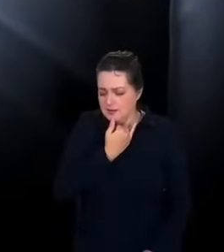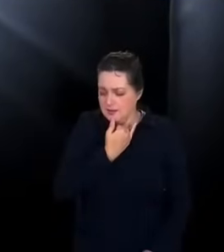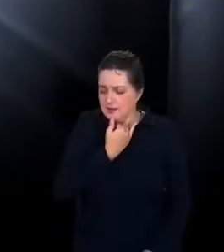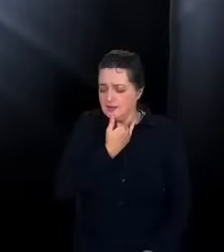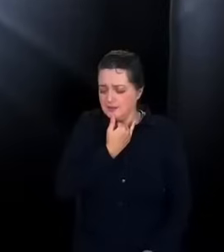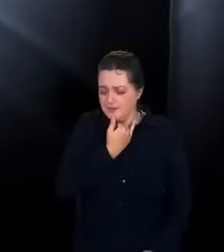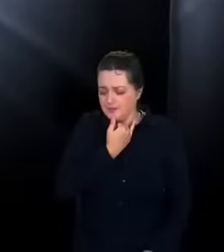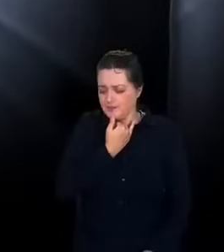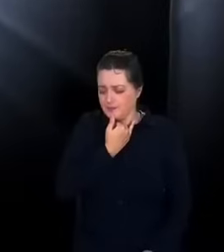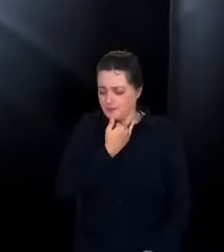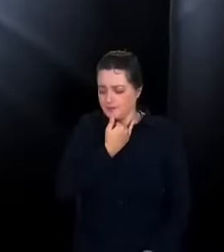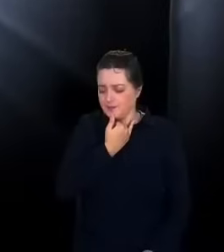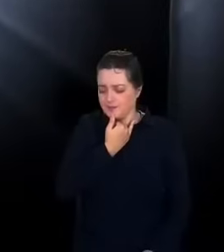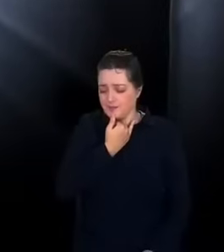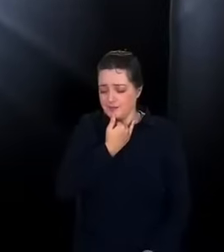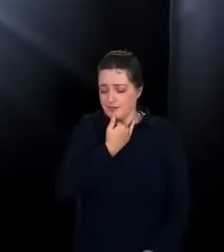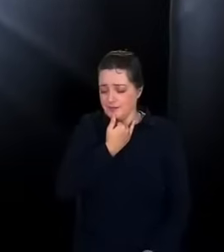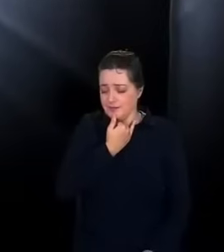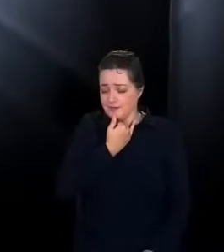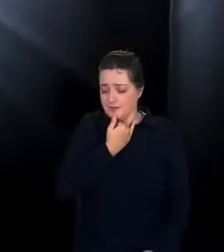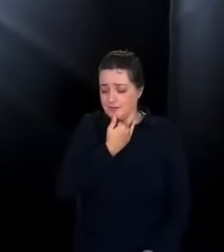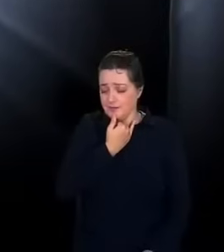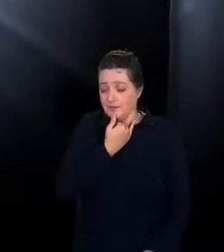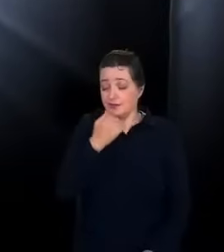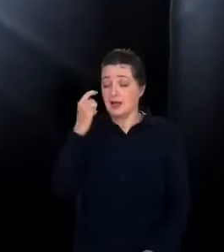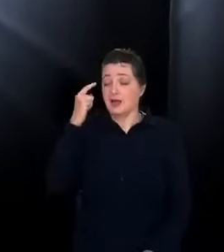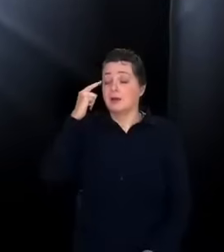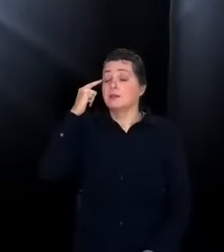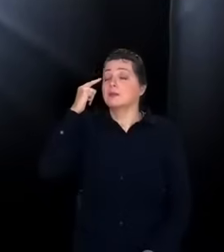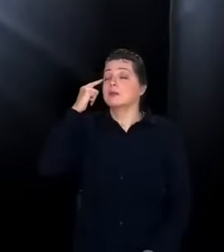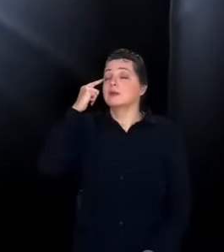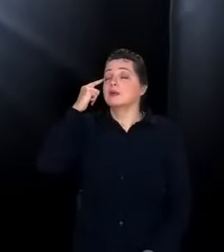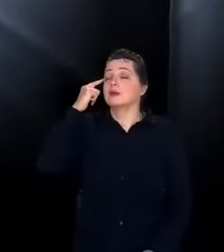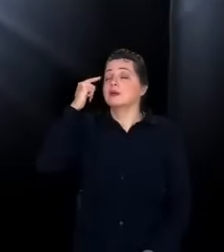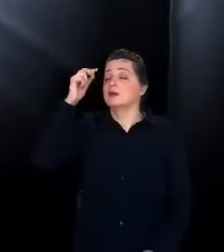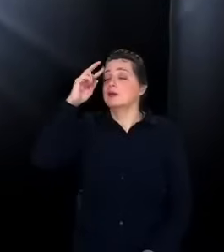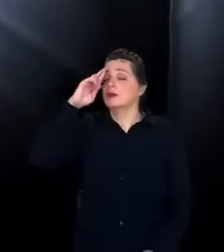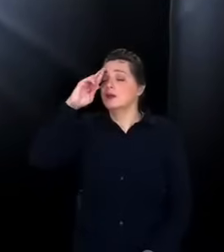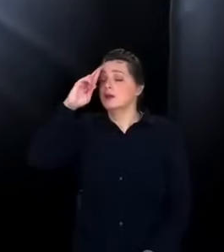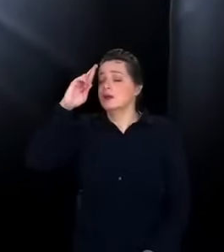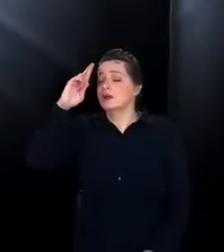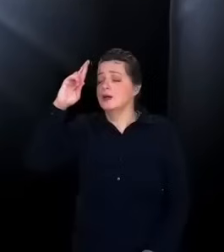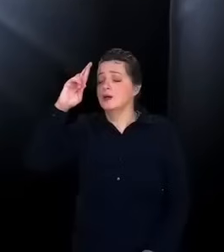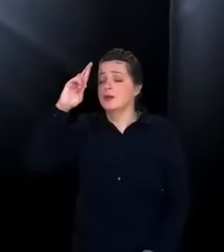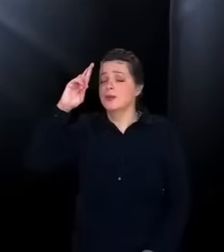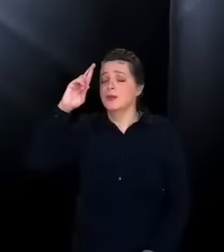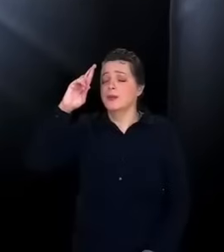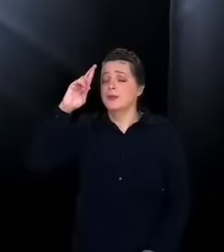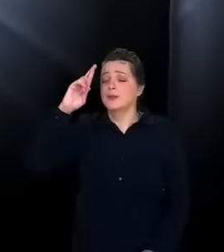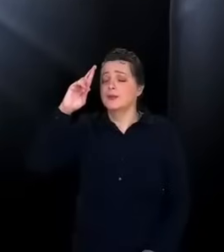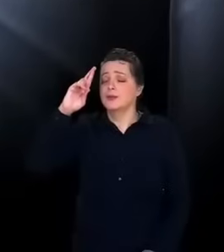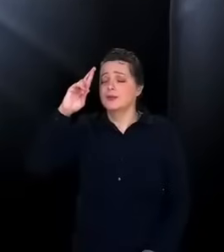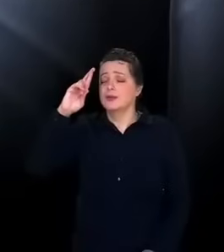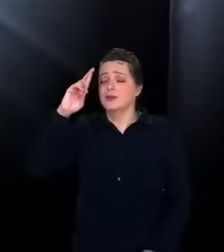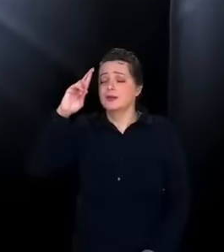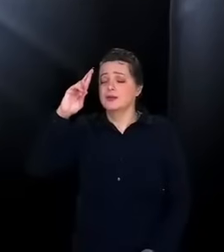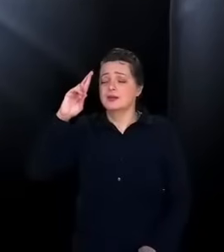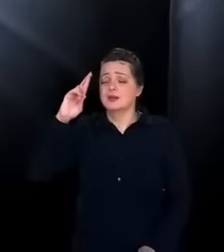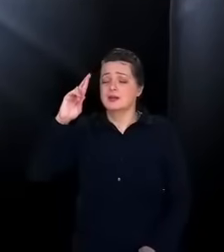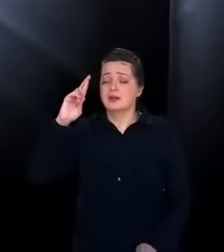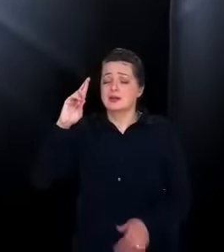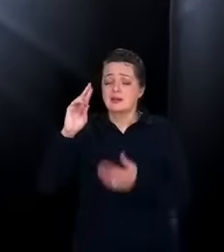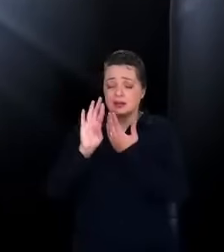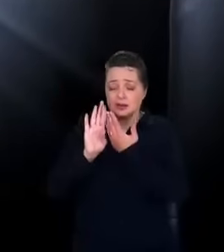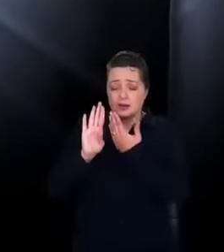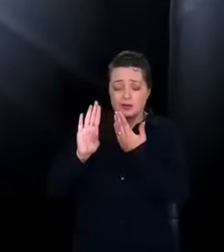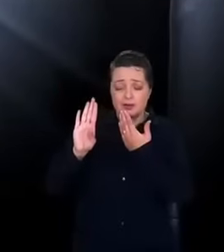Tão triste, ela pensa que partiste. Ela pensa que